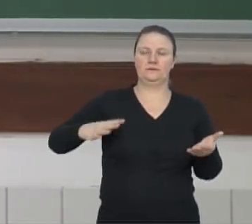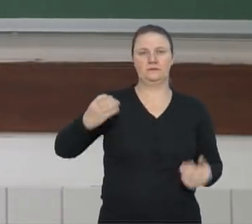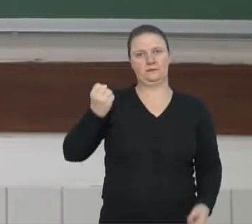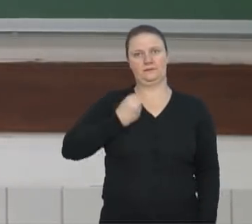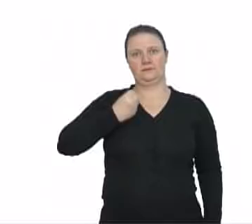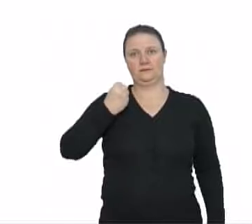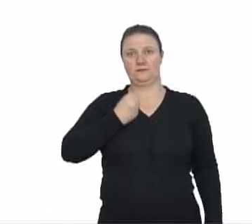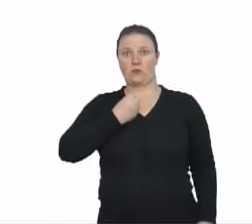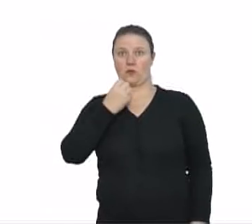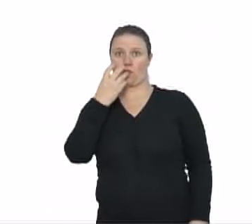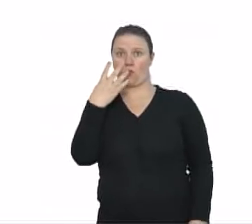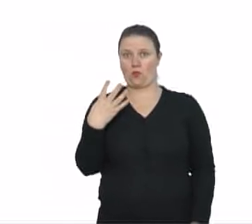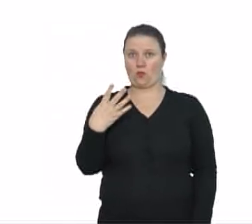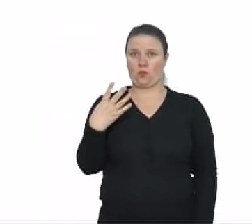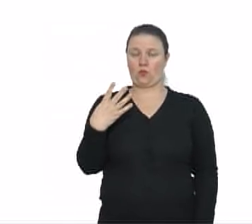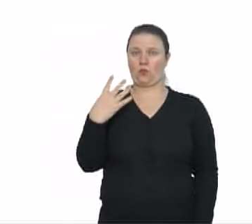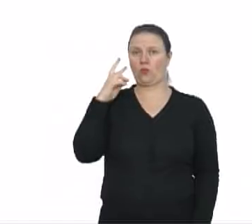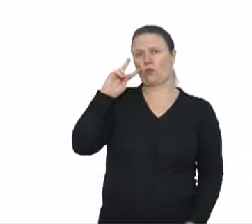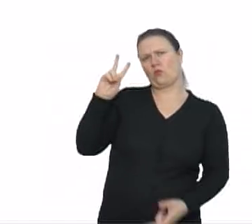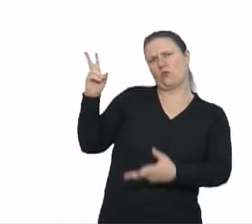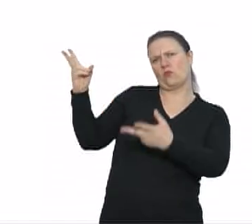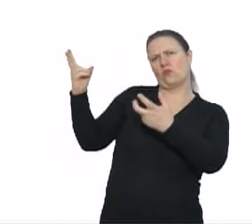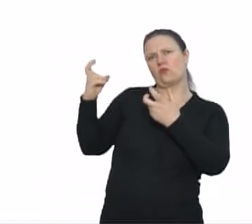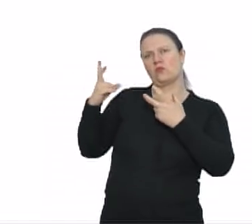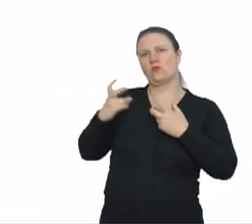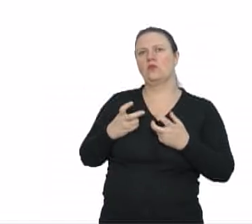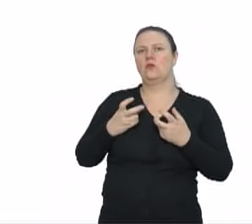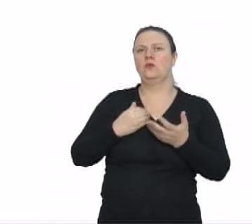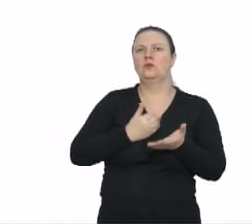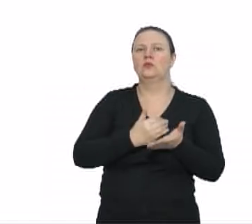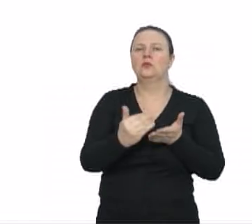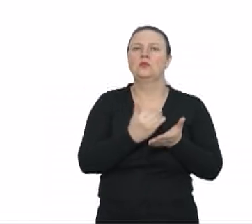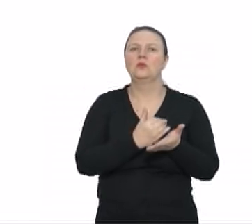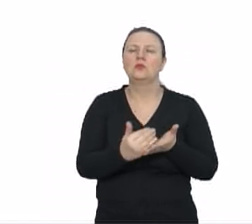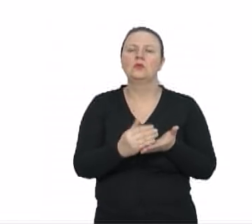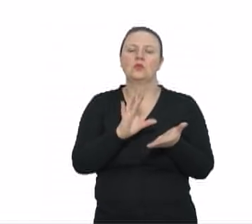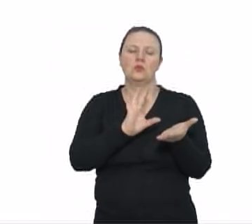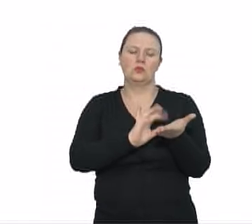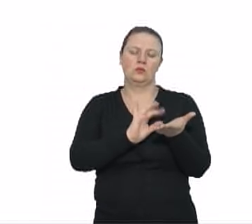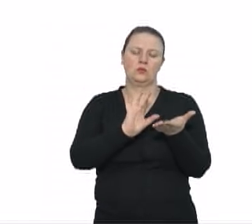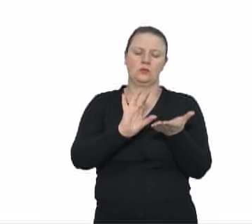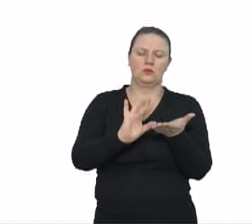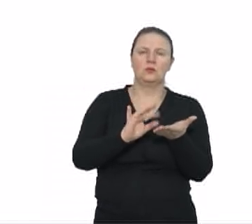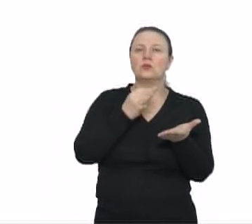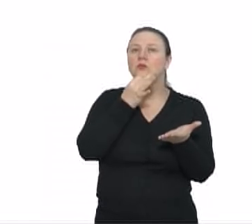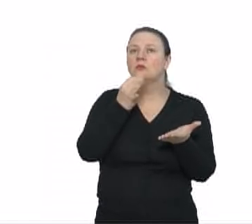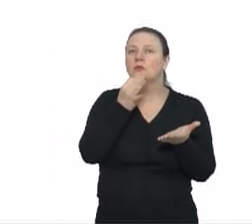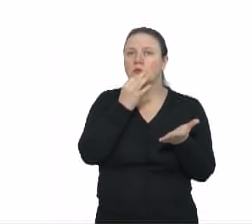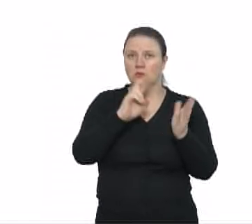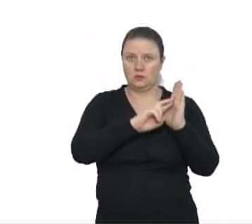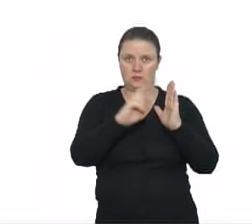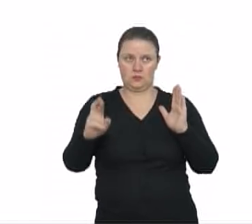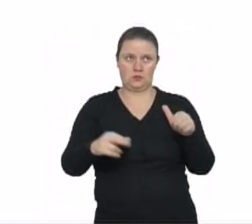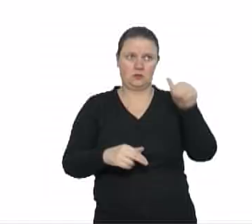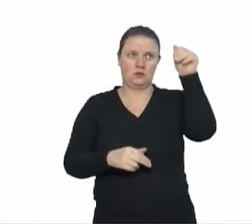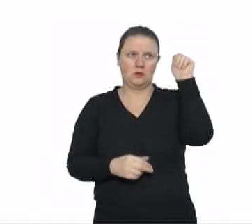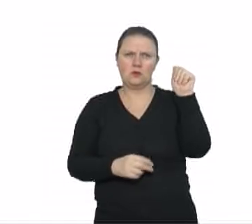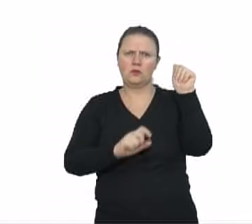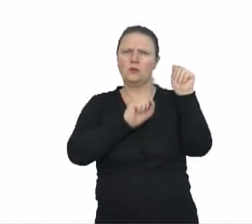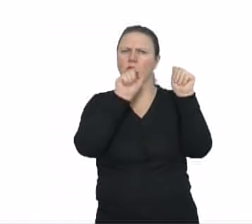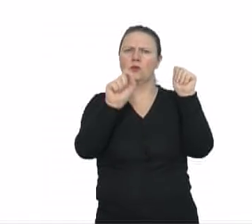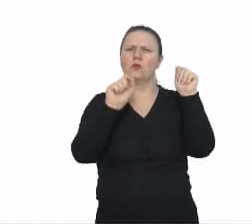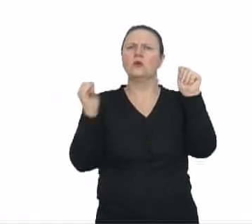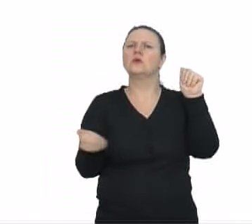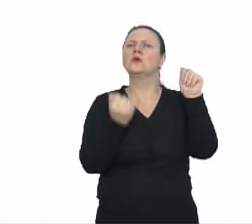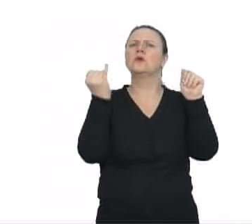4. Observe esta parte inicial de um artigo de opinião e responda. A. Qual a importância